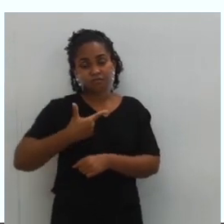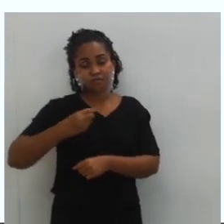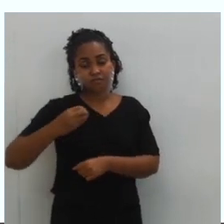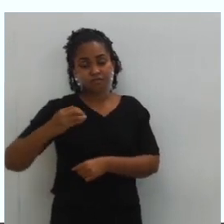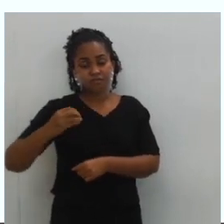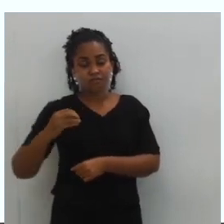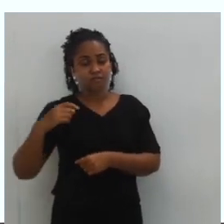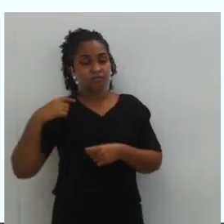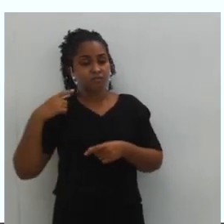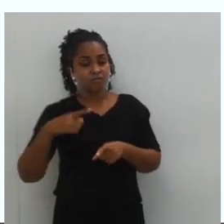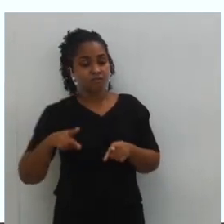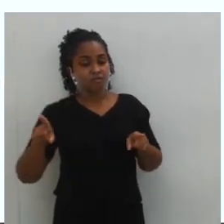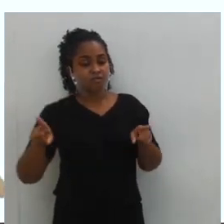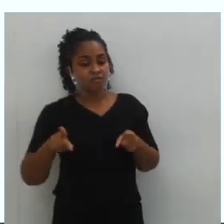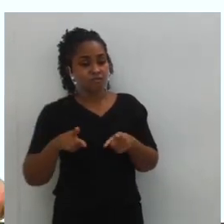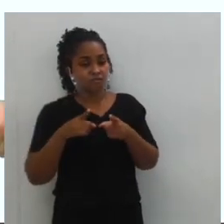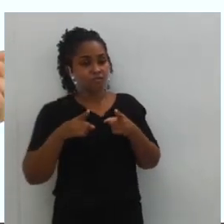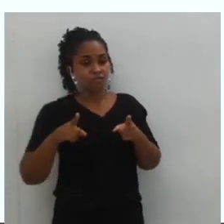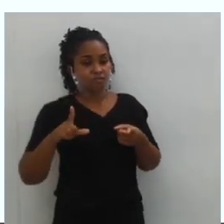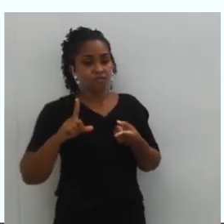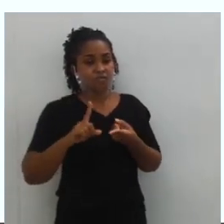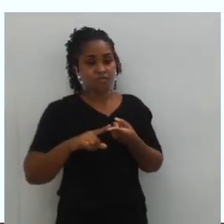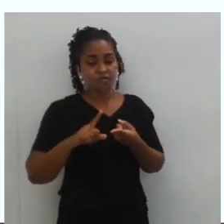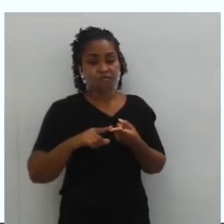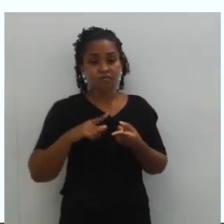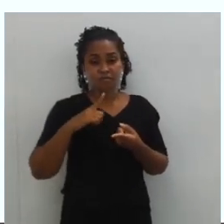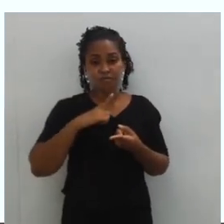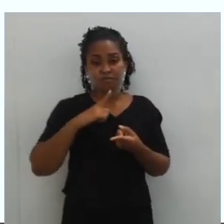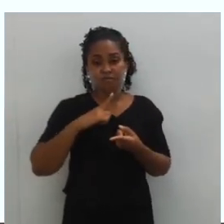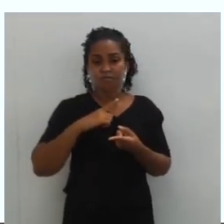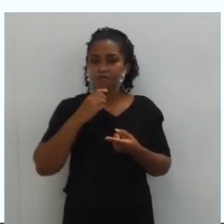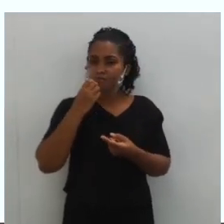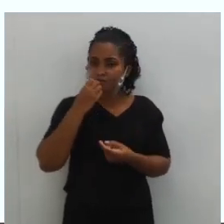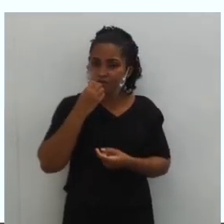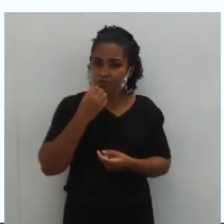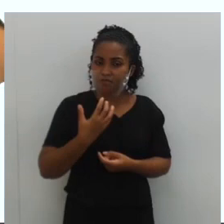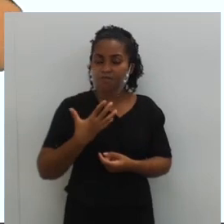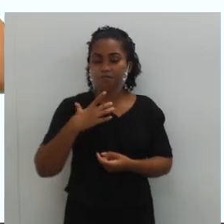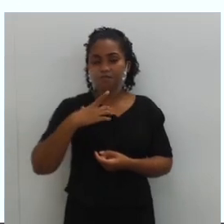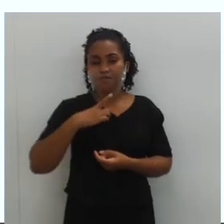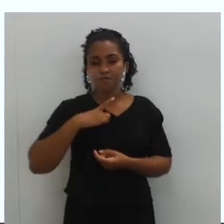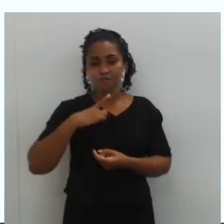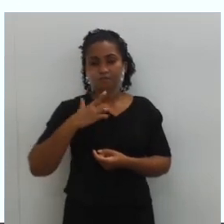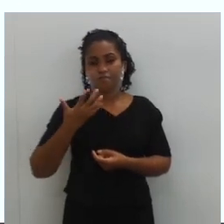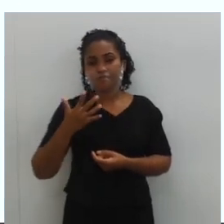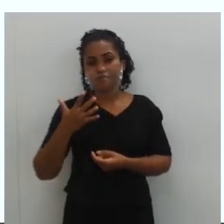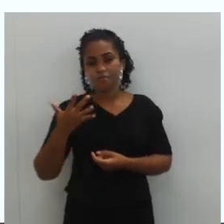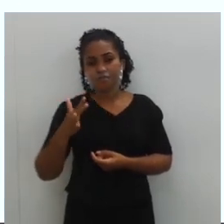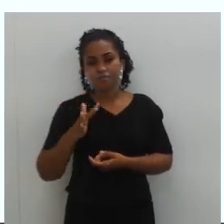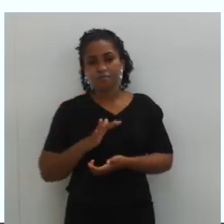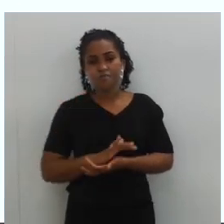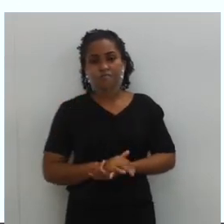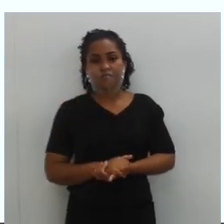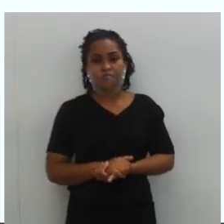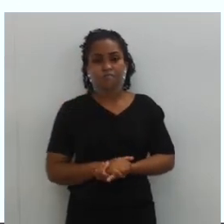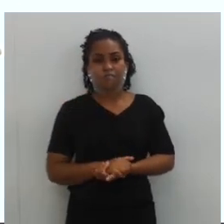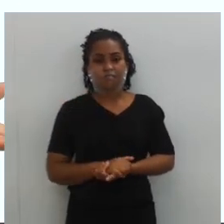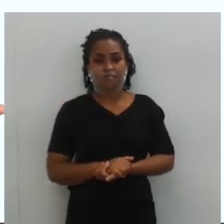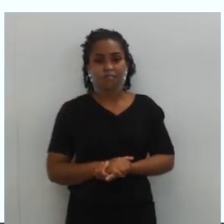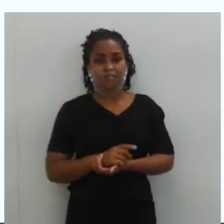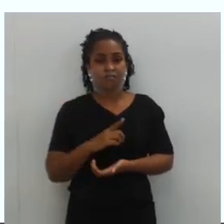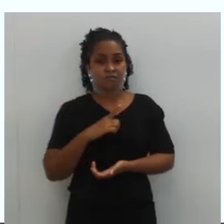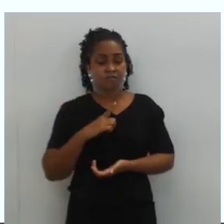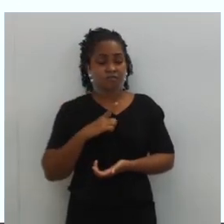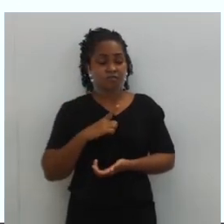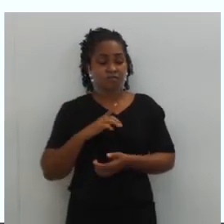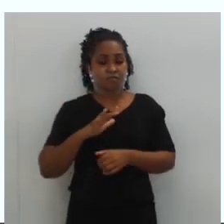música, também passava cinema, e um preço, né, um custo bom. Tinha, acho, se eu não me engano, o cinema do parque na